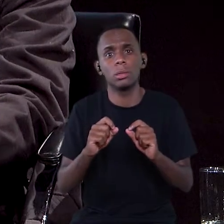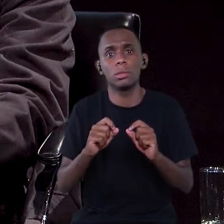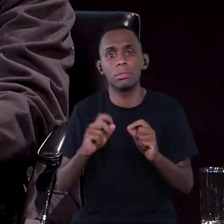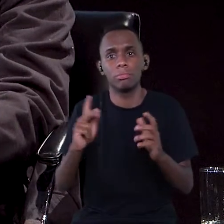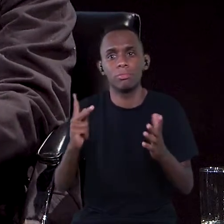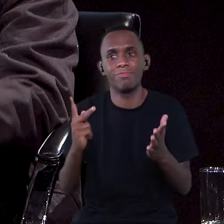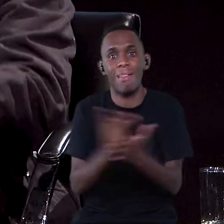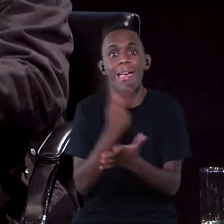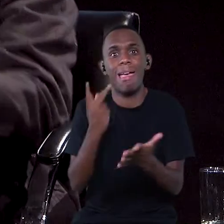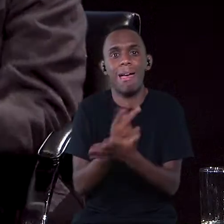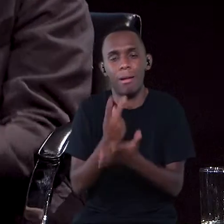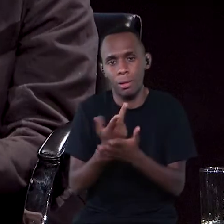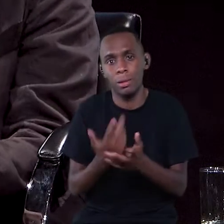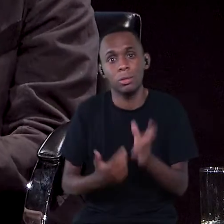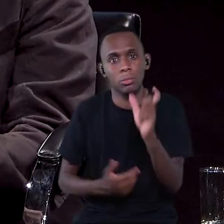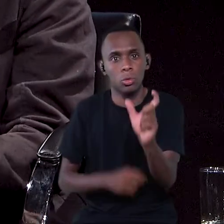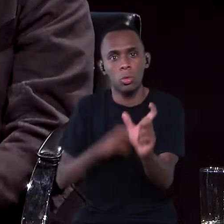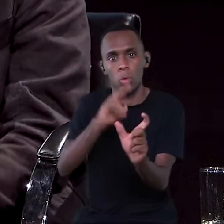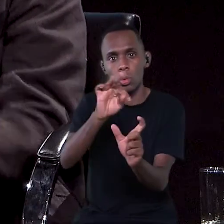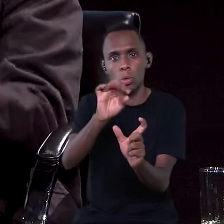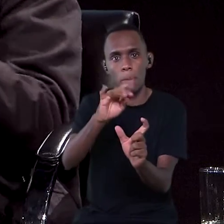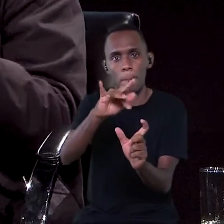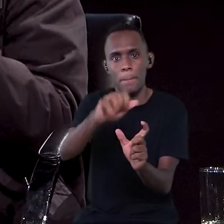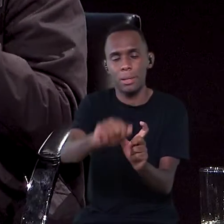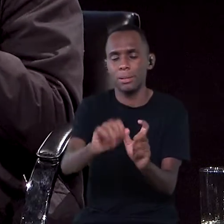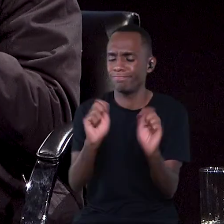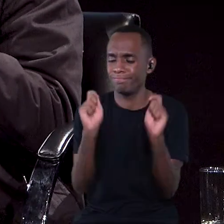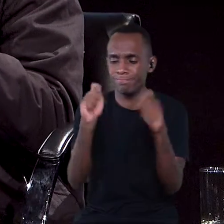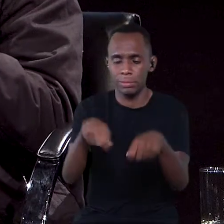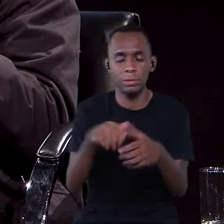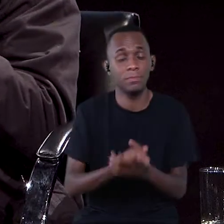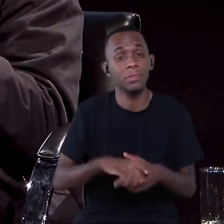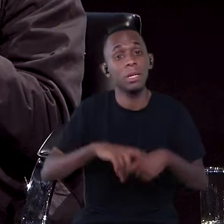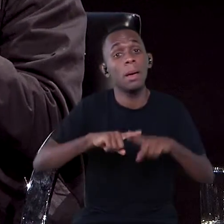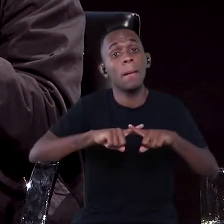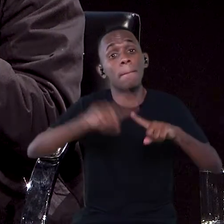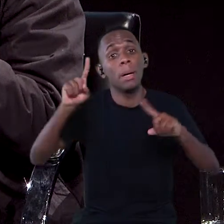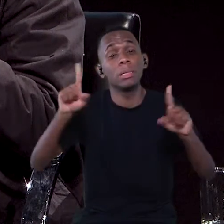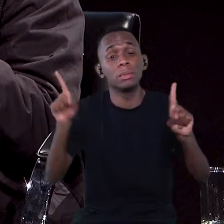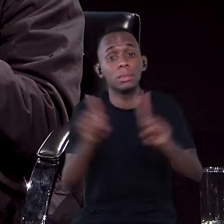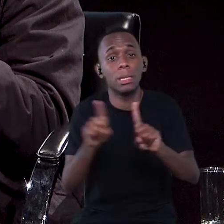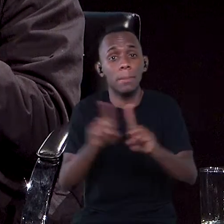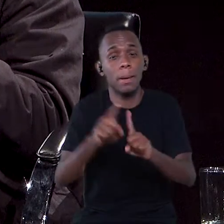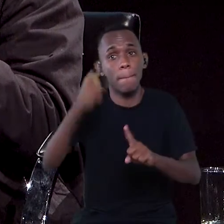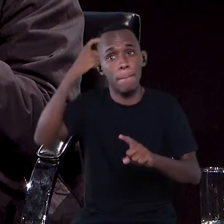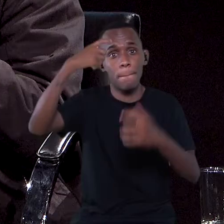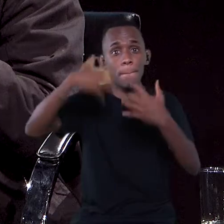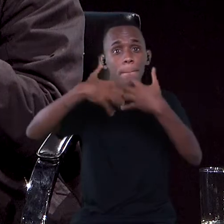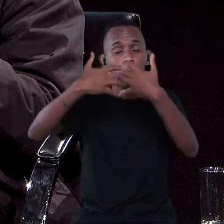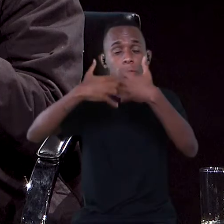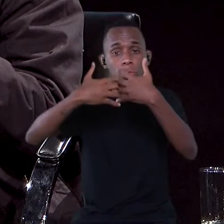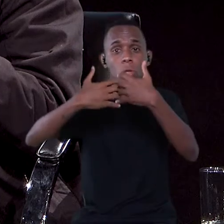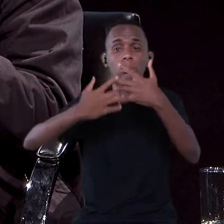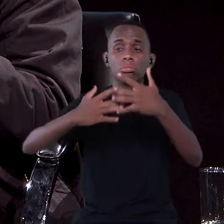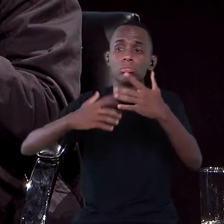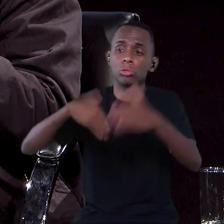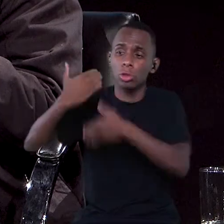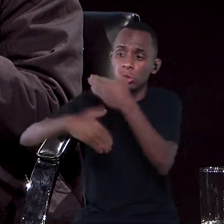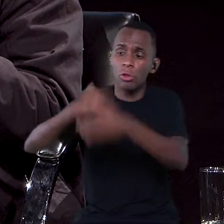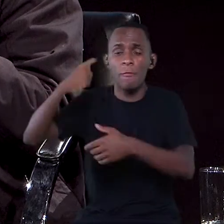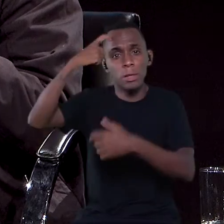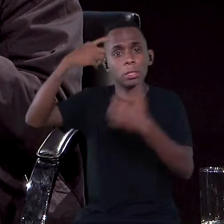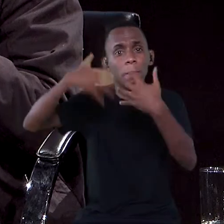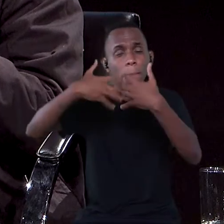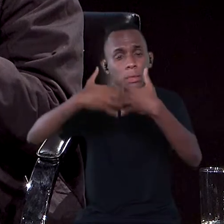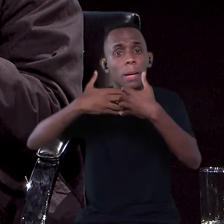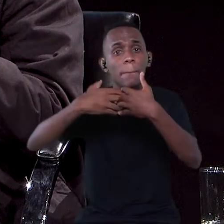abismo. Então, a palavra utopia nem caberia aí. Mas, ao mesmo tempo, há que pensar que você só constrói pensamento